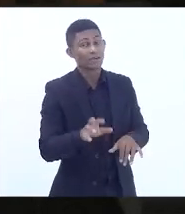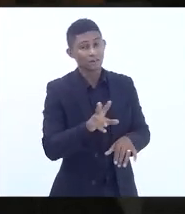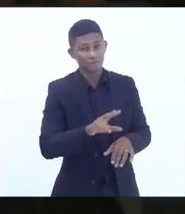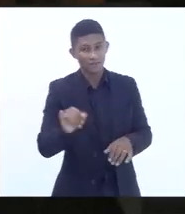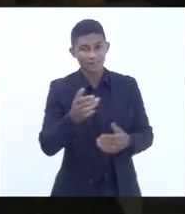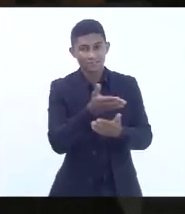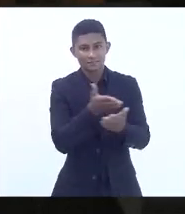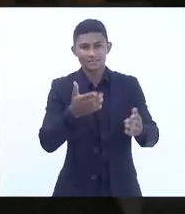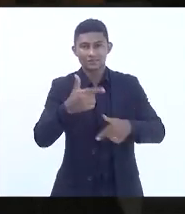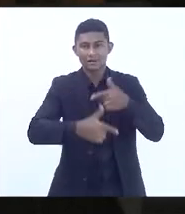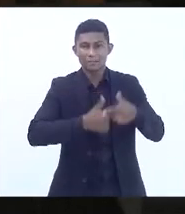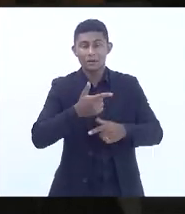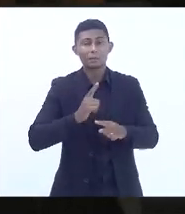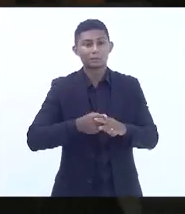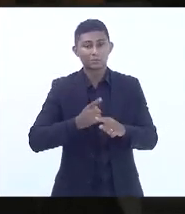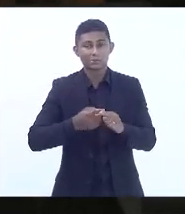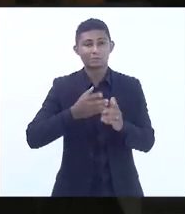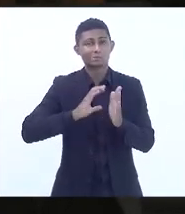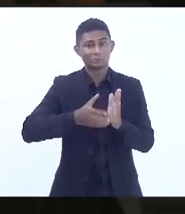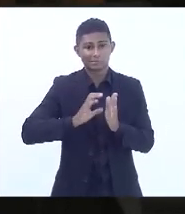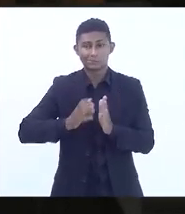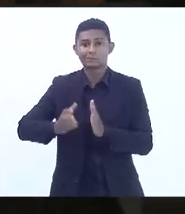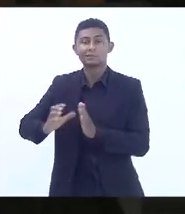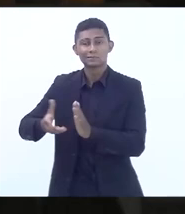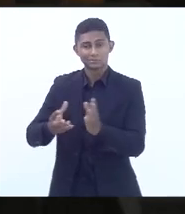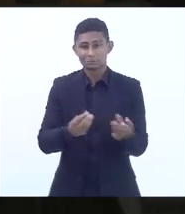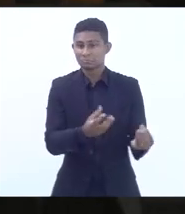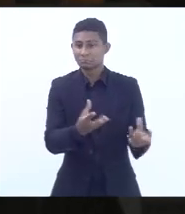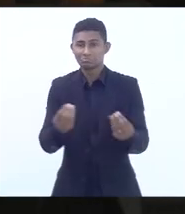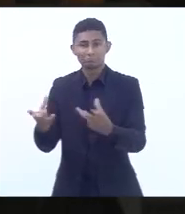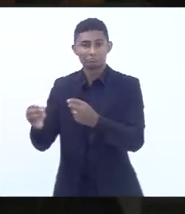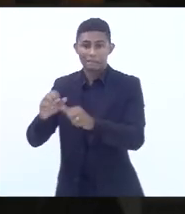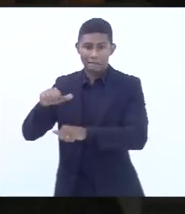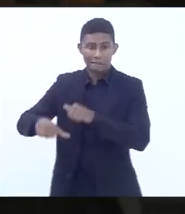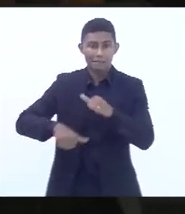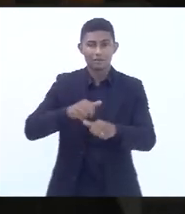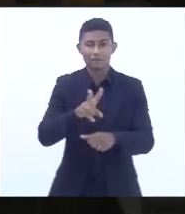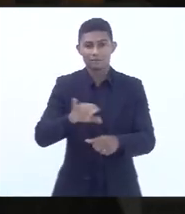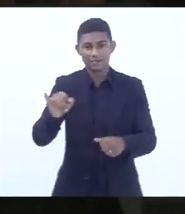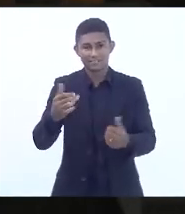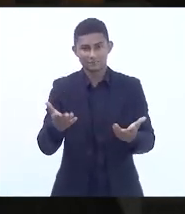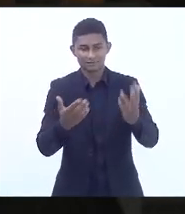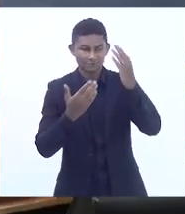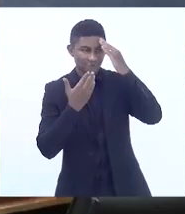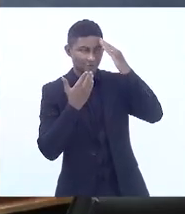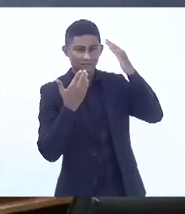dos parlamentares e seus partidos de origem. Muito obrigado, senhor.